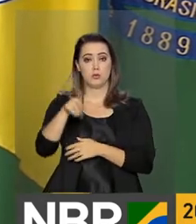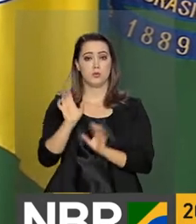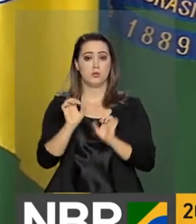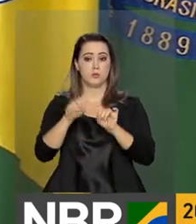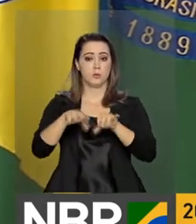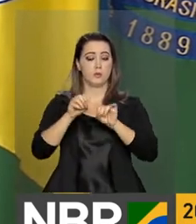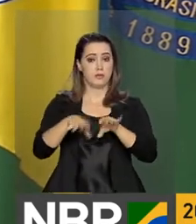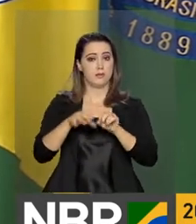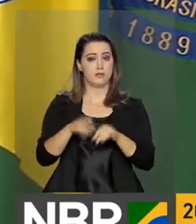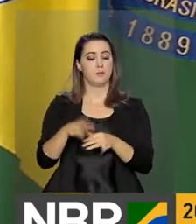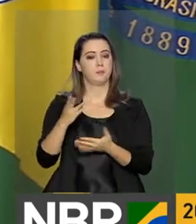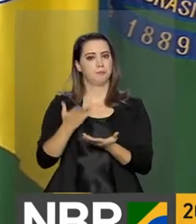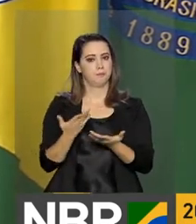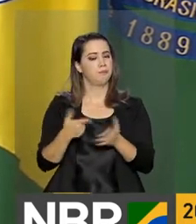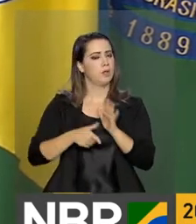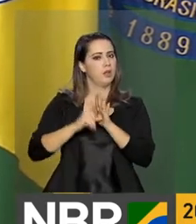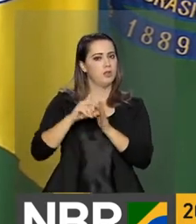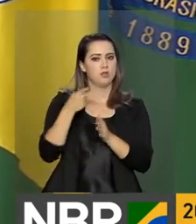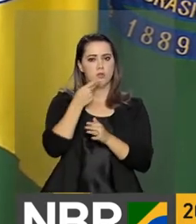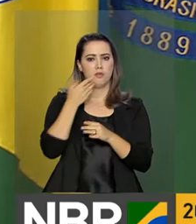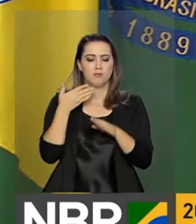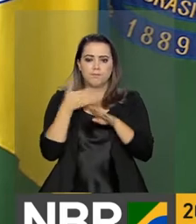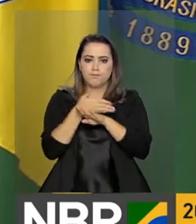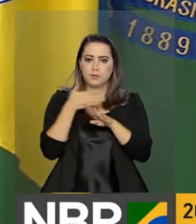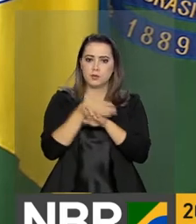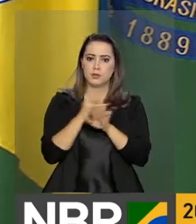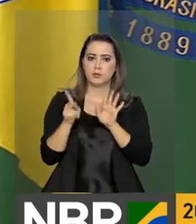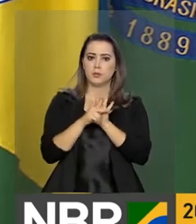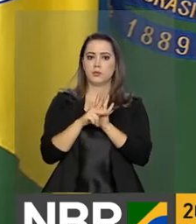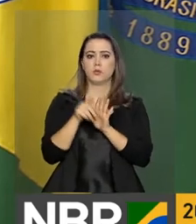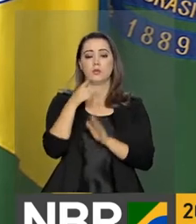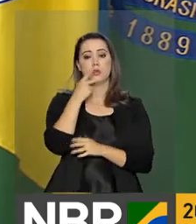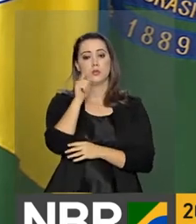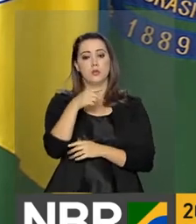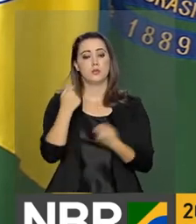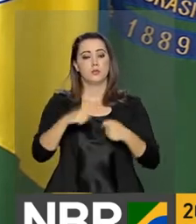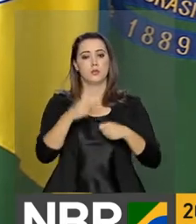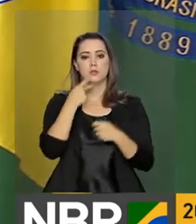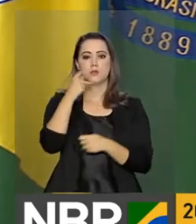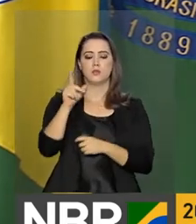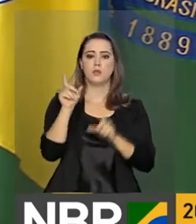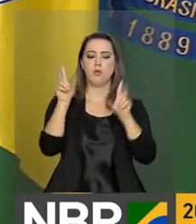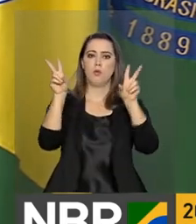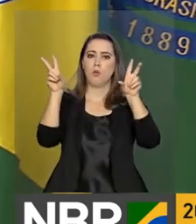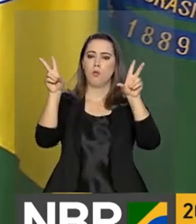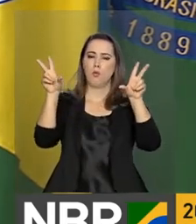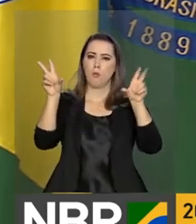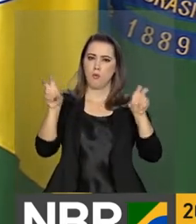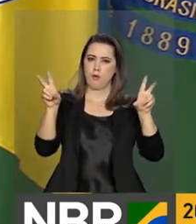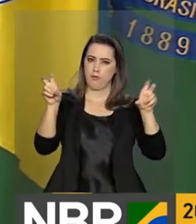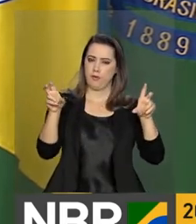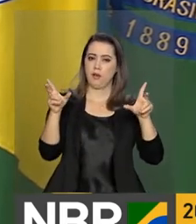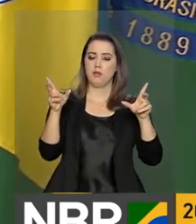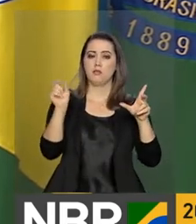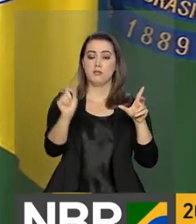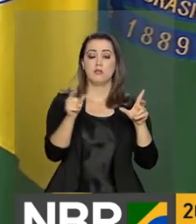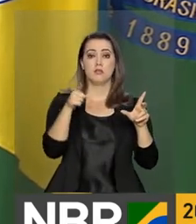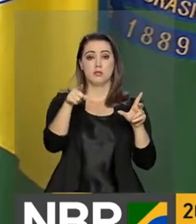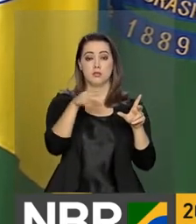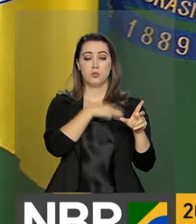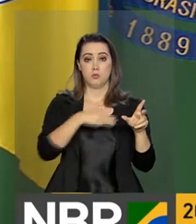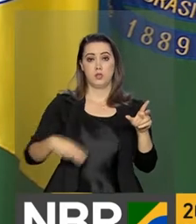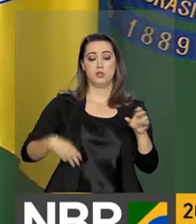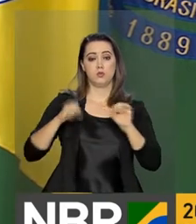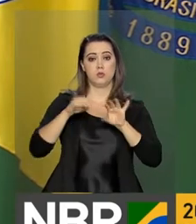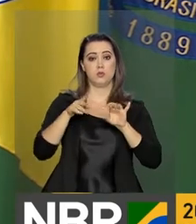educação. E antes de entrar num discurso propriamente dito, eu gostaria muito de registrar uma frase do Mendonça, muito interessante. Eu,